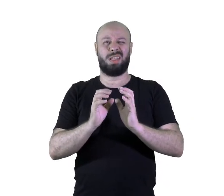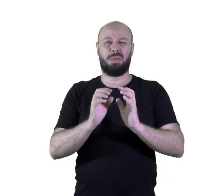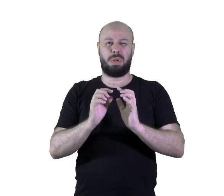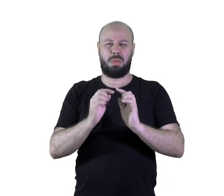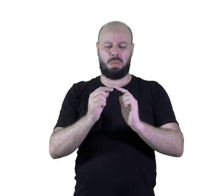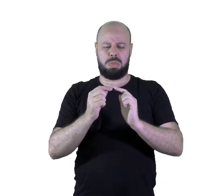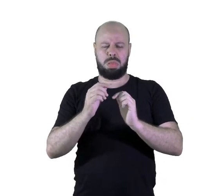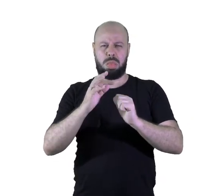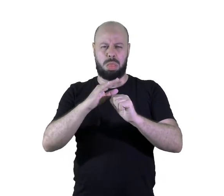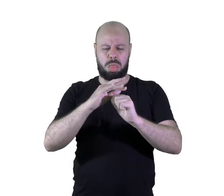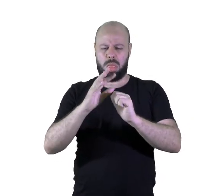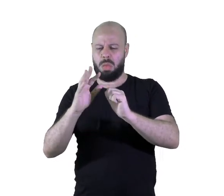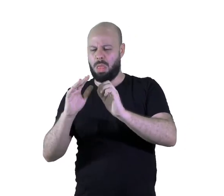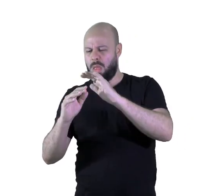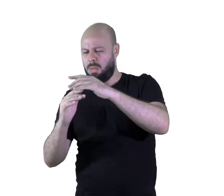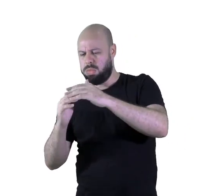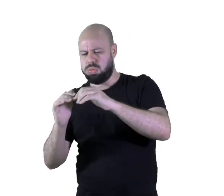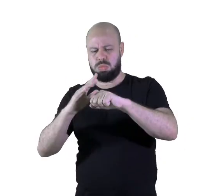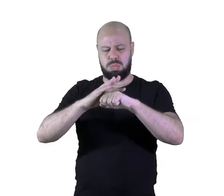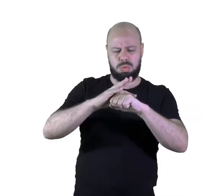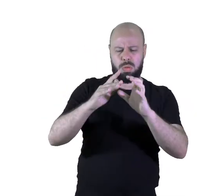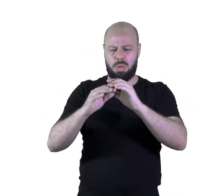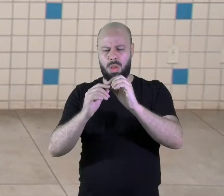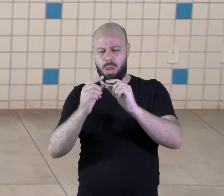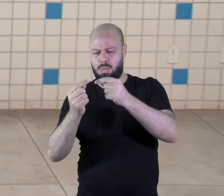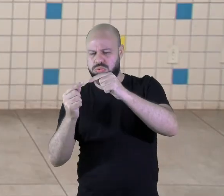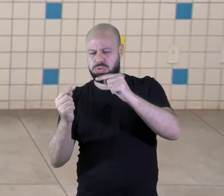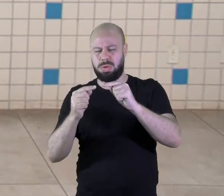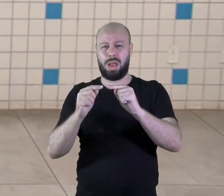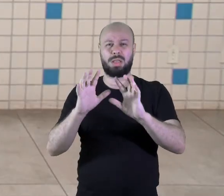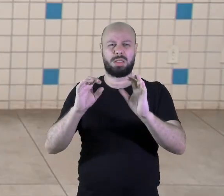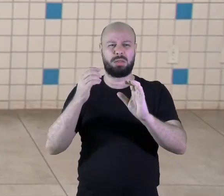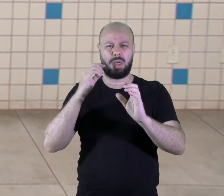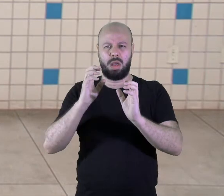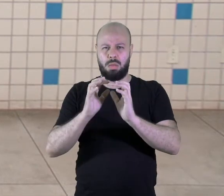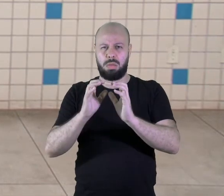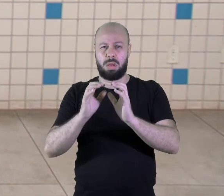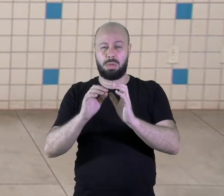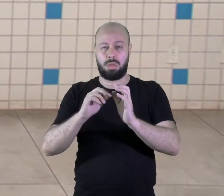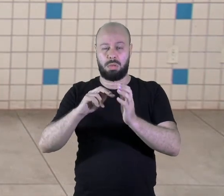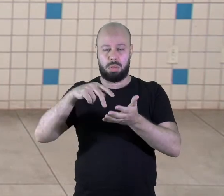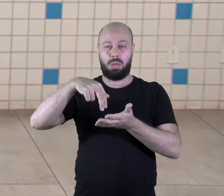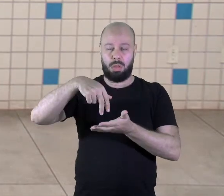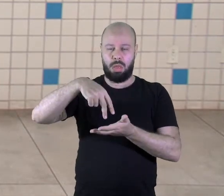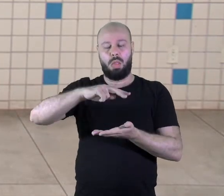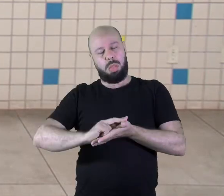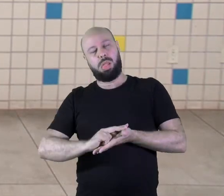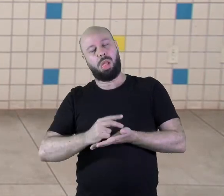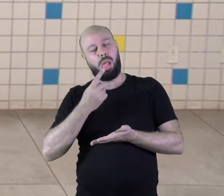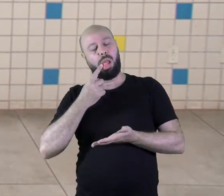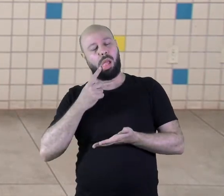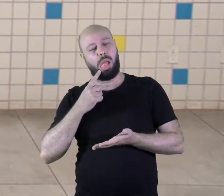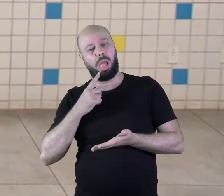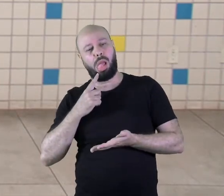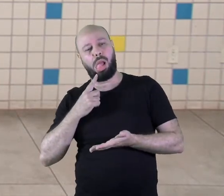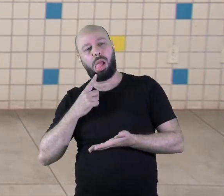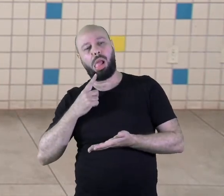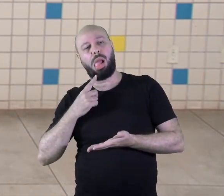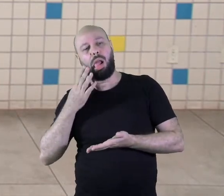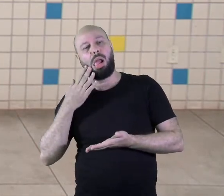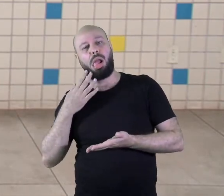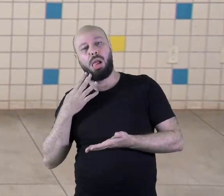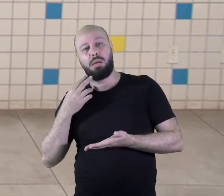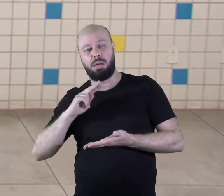lesões que acometem a região. A pessoa tem uma convulsão, cai no chão, começa a babar, né, e começa a